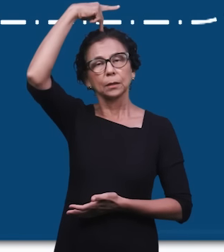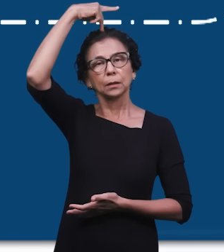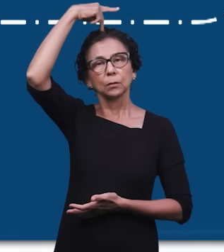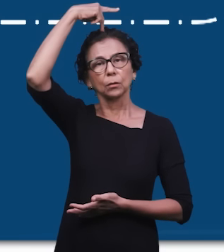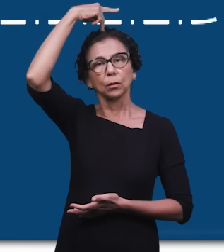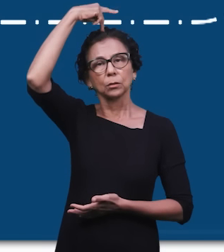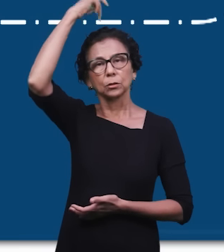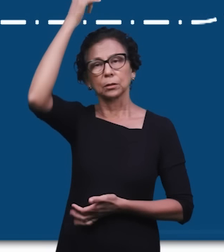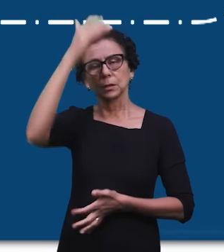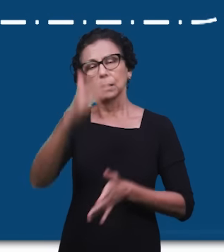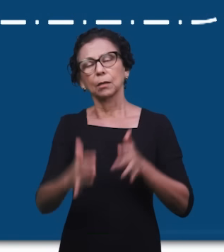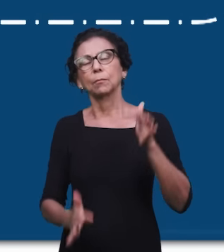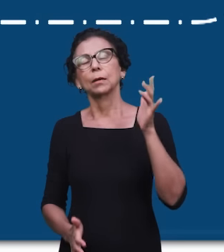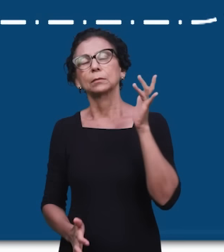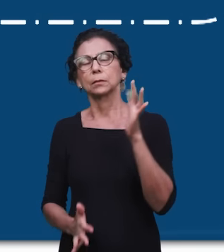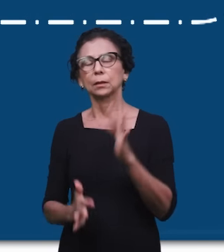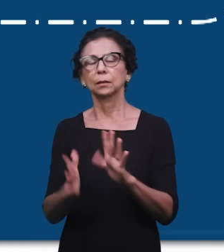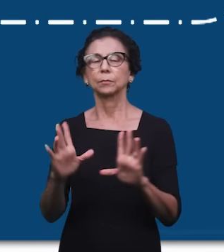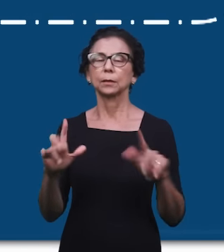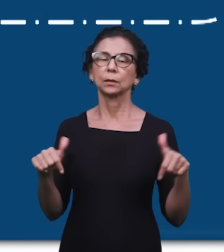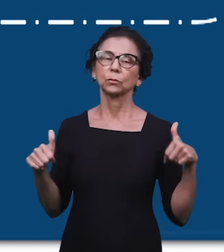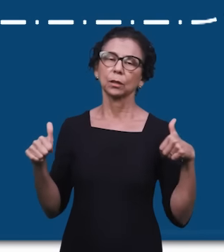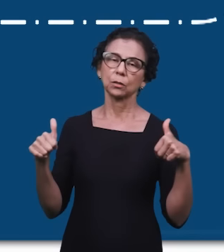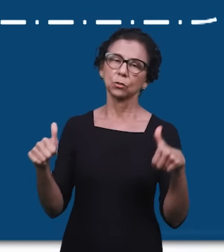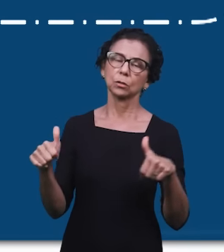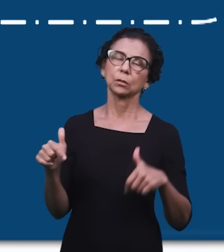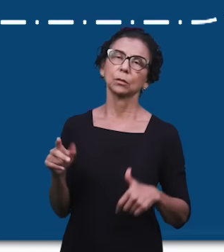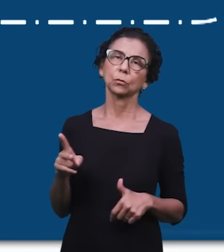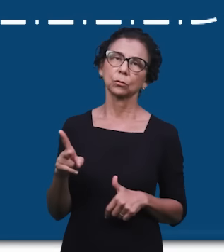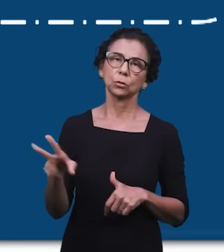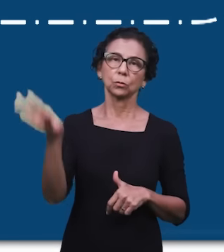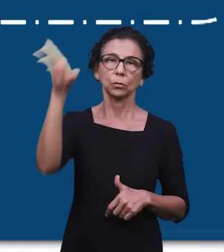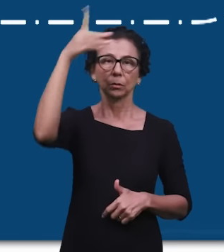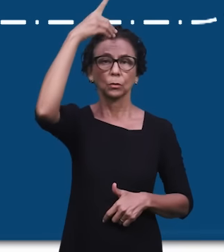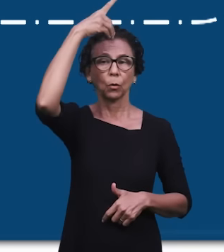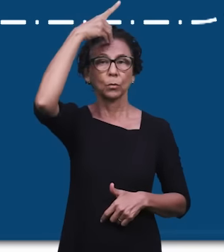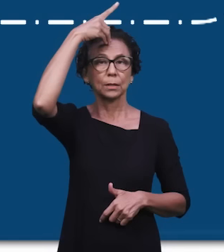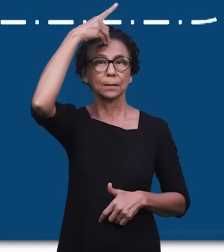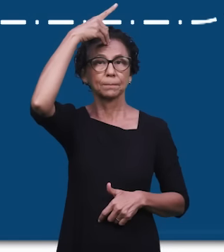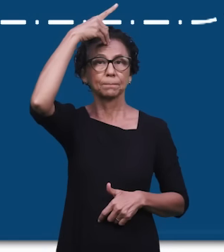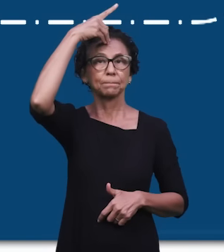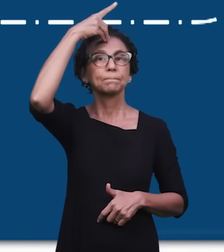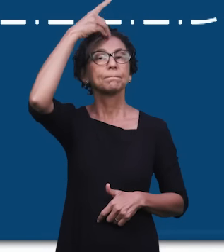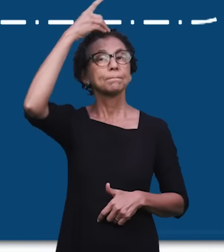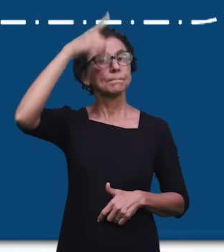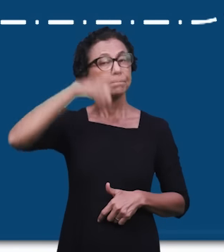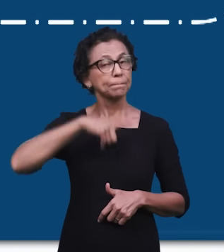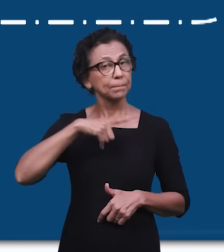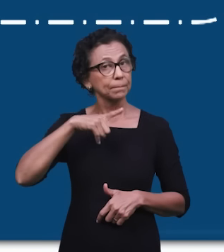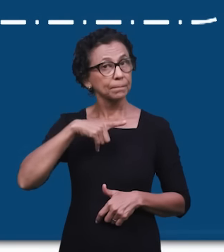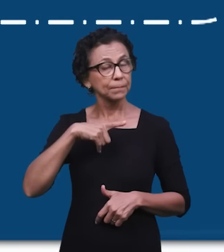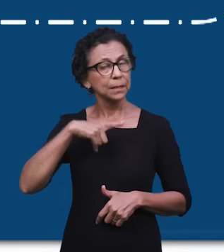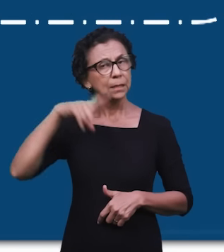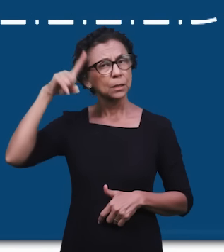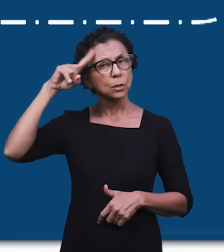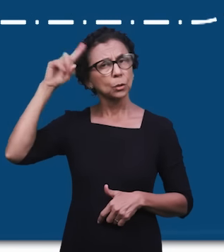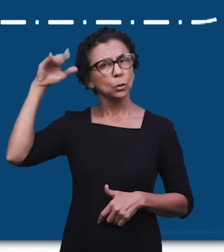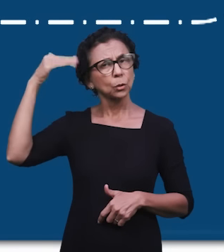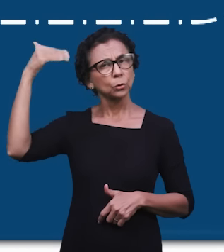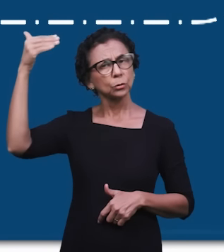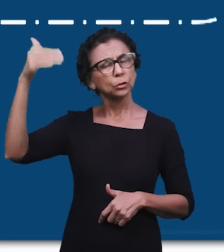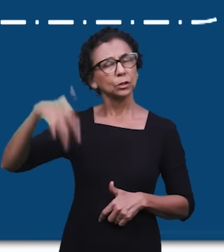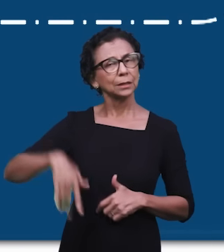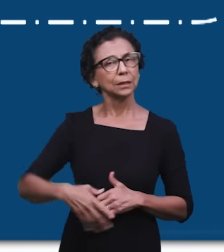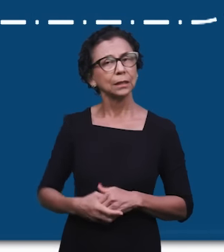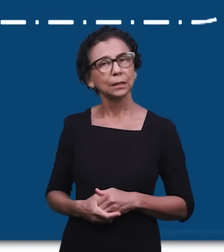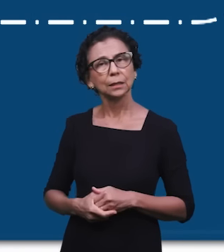continua operando, batizando com o Espírito Santo, concedendo dons espirituais. É uma obra em que nós, a cada dia, nós buscamos, Senhor, aquilo